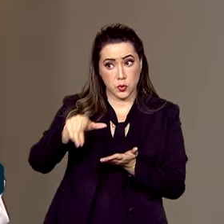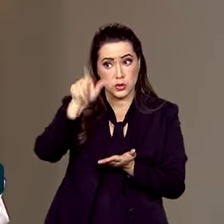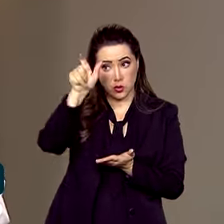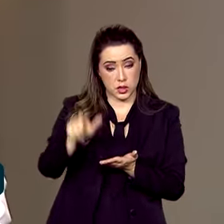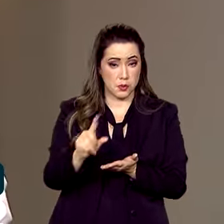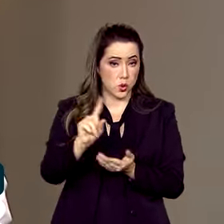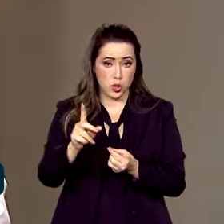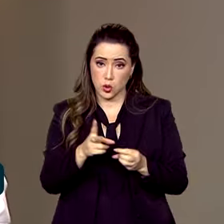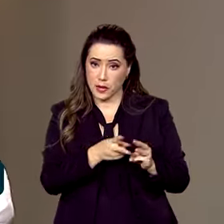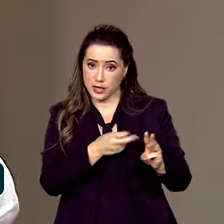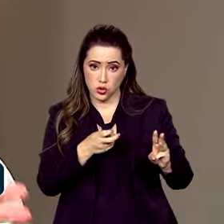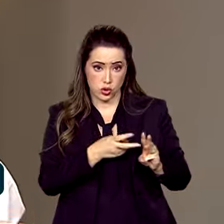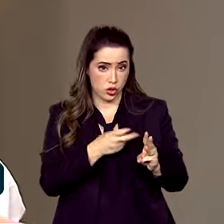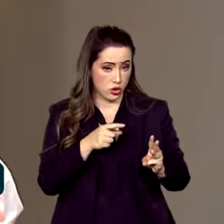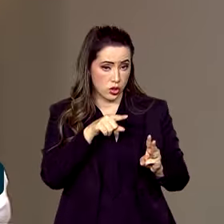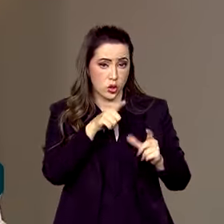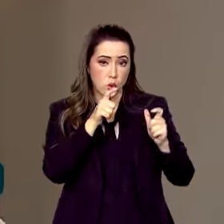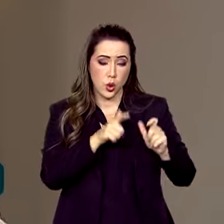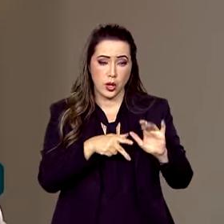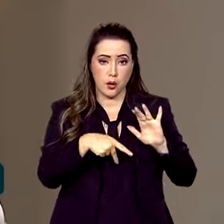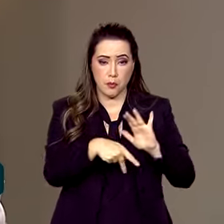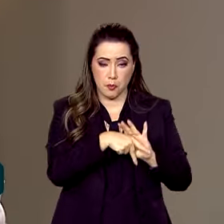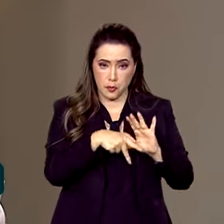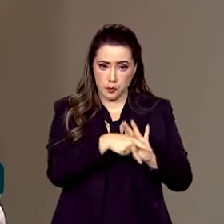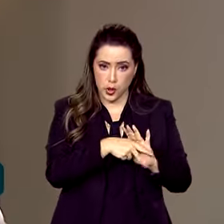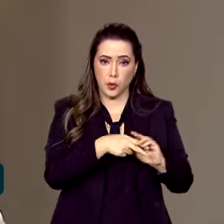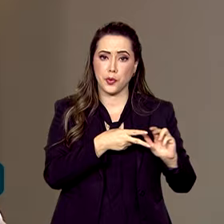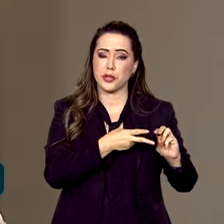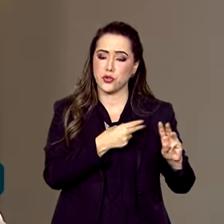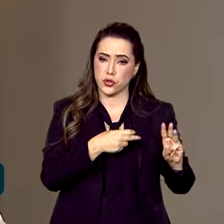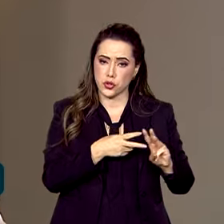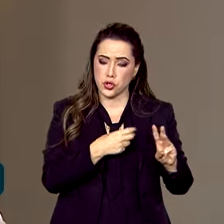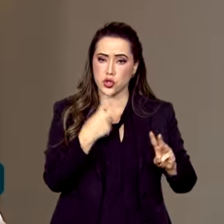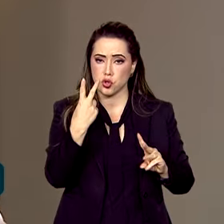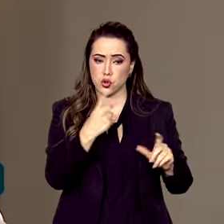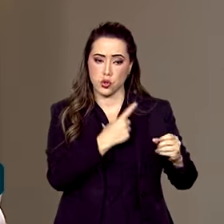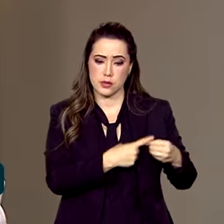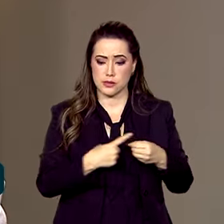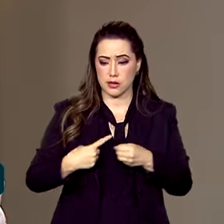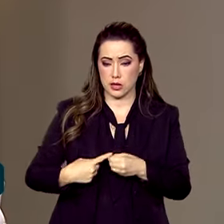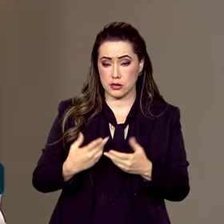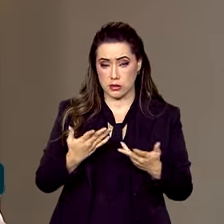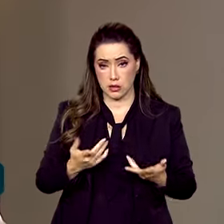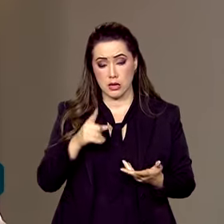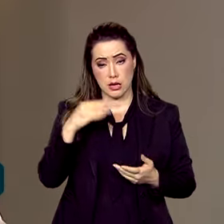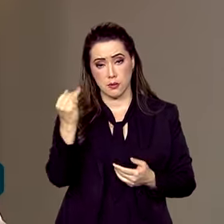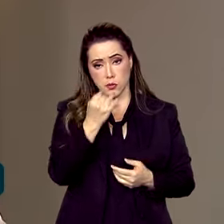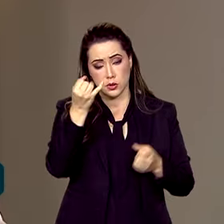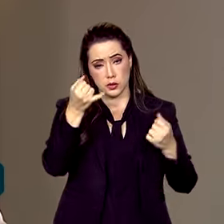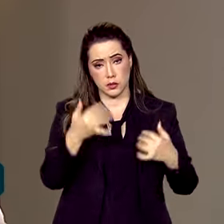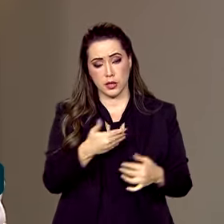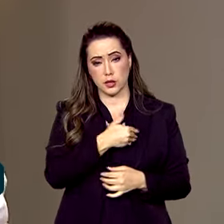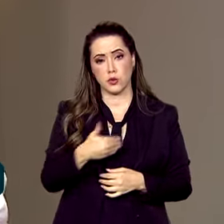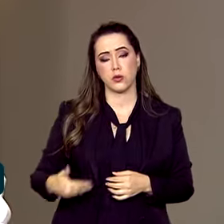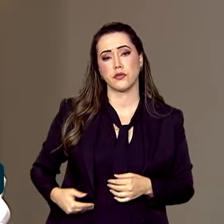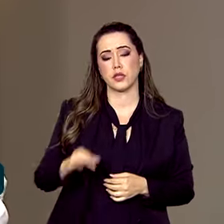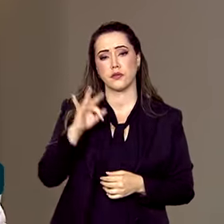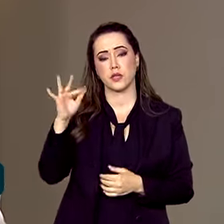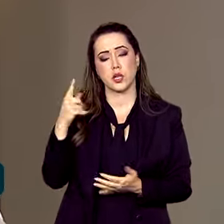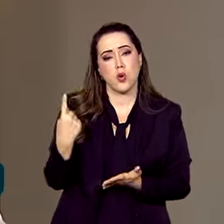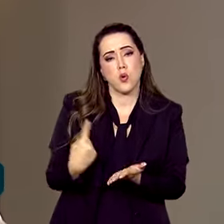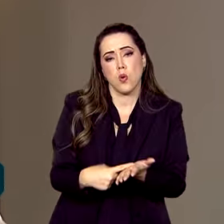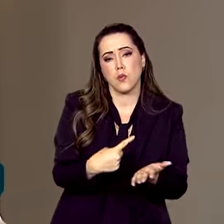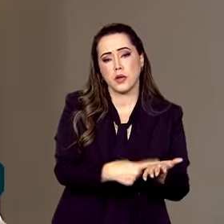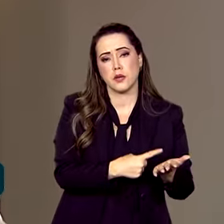indígenas das terras indígenas Apitereuá e Trincheira Bacajá. Esse é um processo importante dizer que o governo federal, ele cumpre